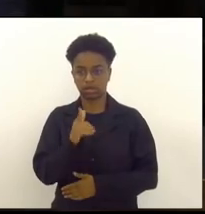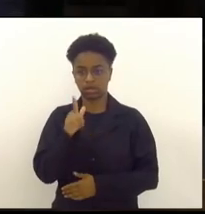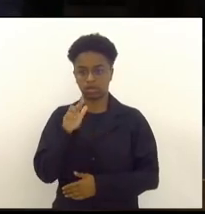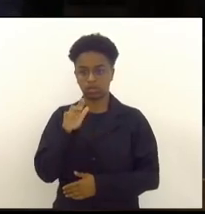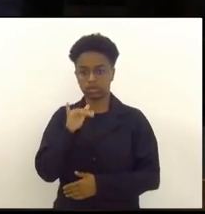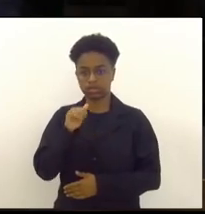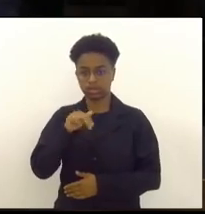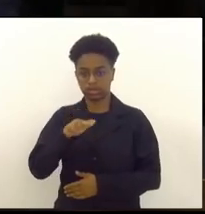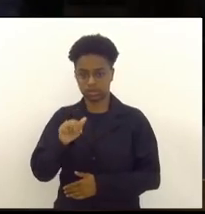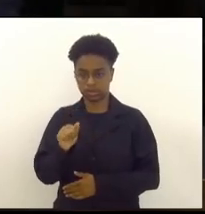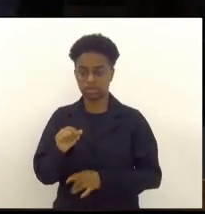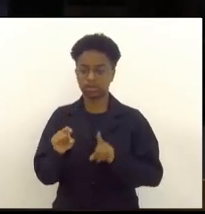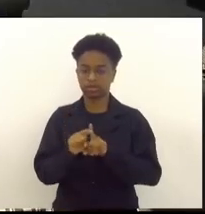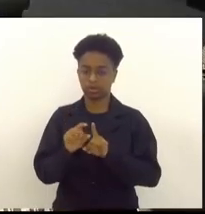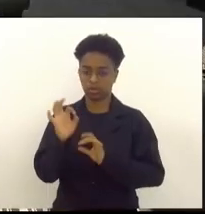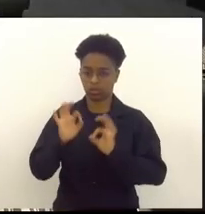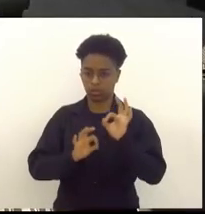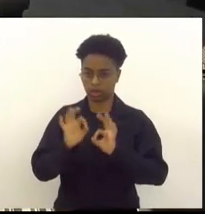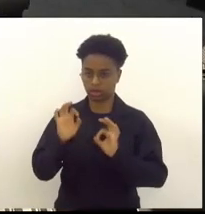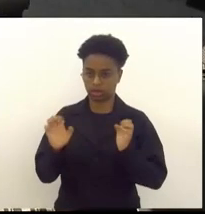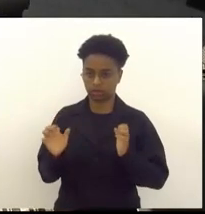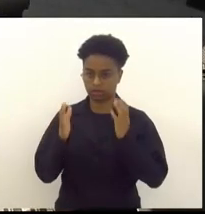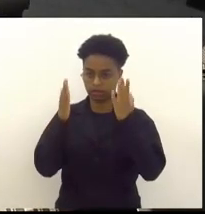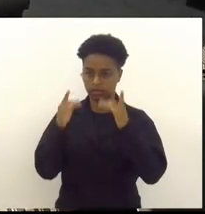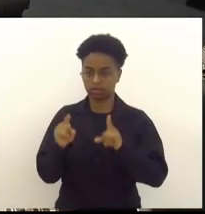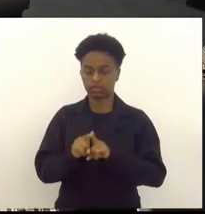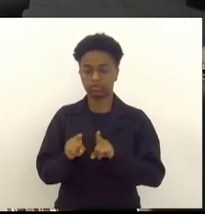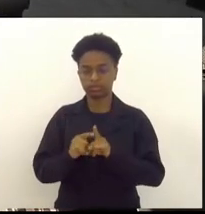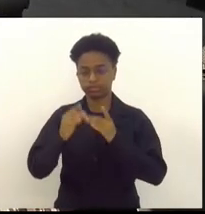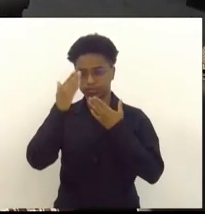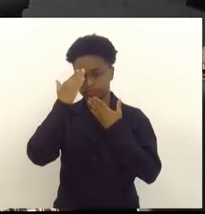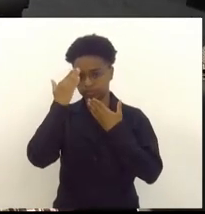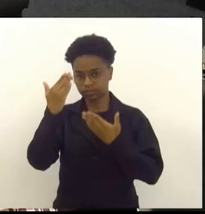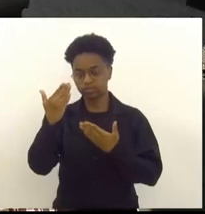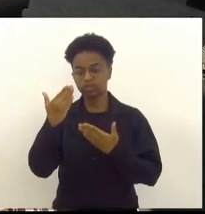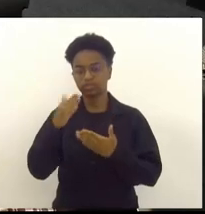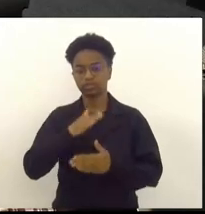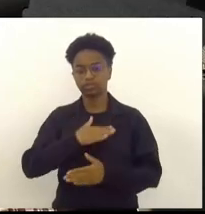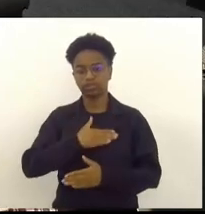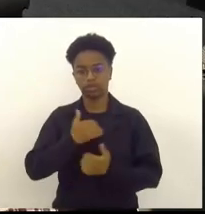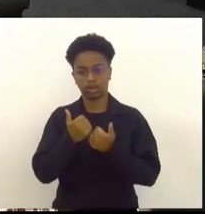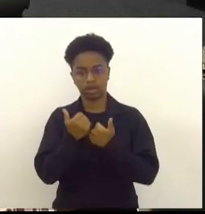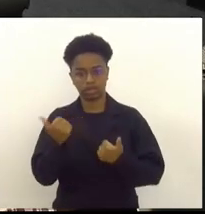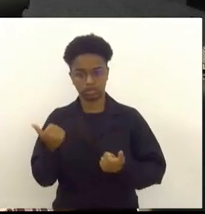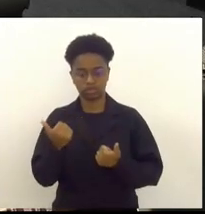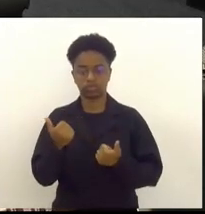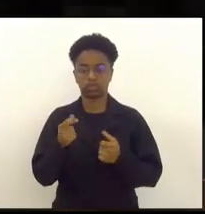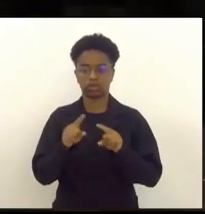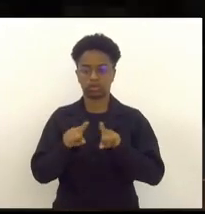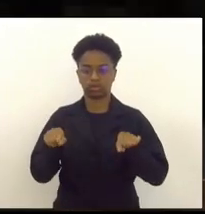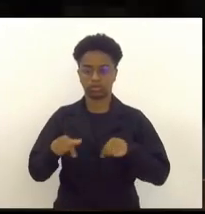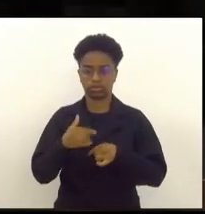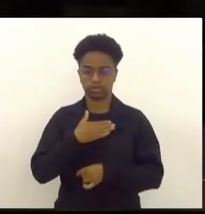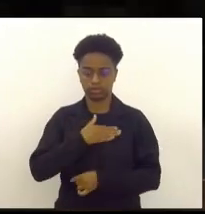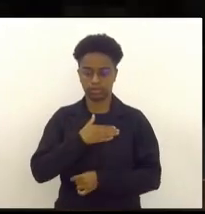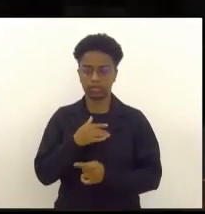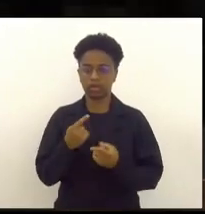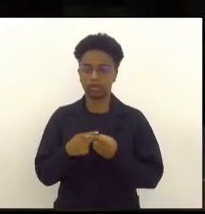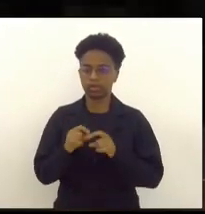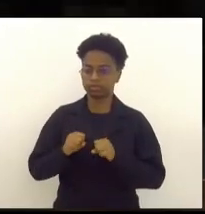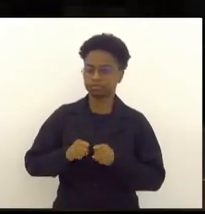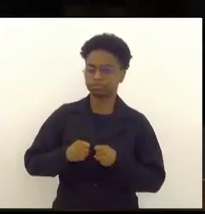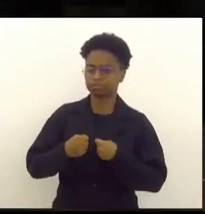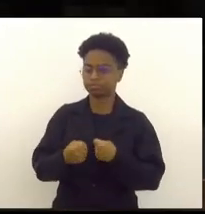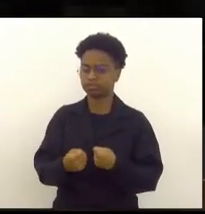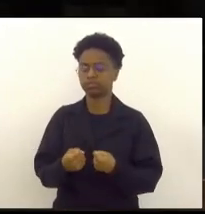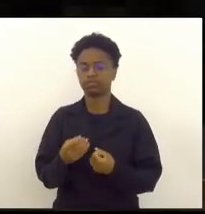Luciana, o cerimonial. Agradecer também aos meus assessores do gabinete, que se empenharam